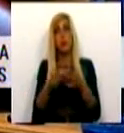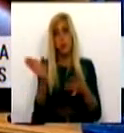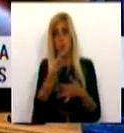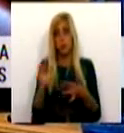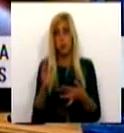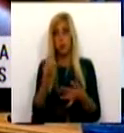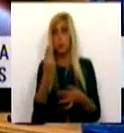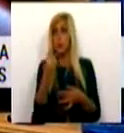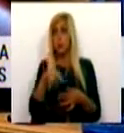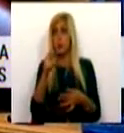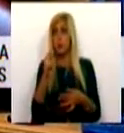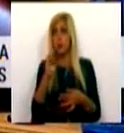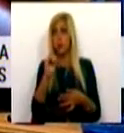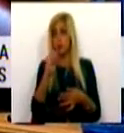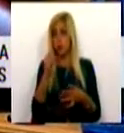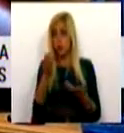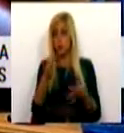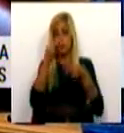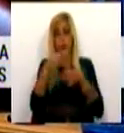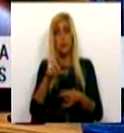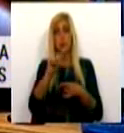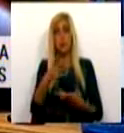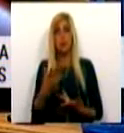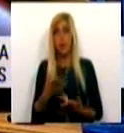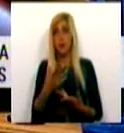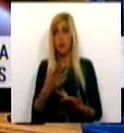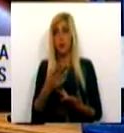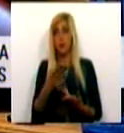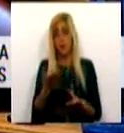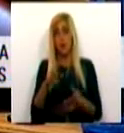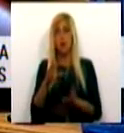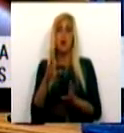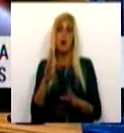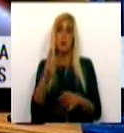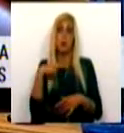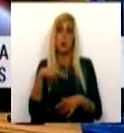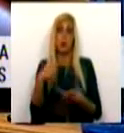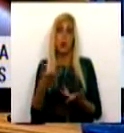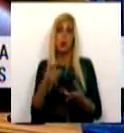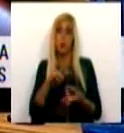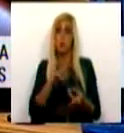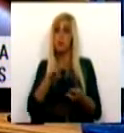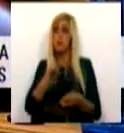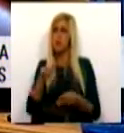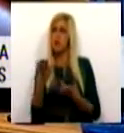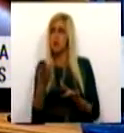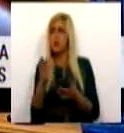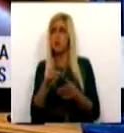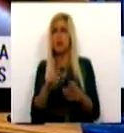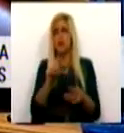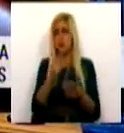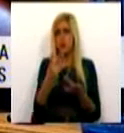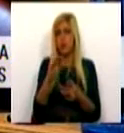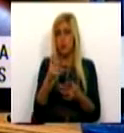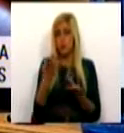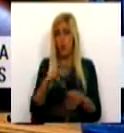da Unesco, o que confirma também a vocação de Portugal para o multilateralismo e também o reconhecimento e